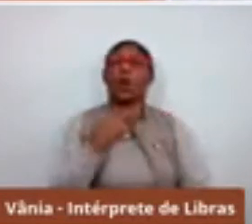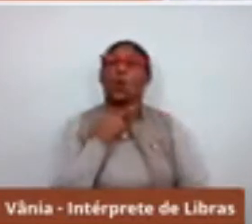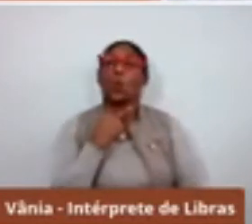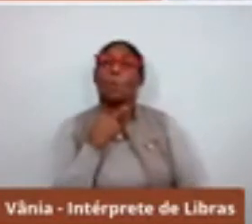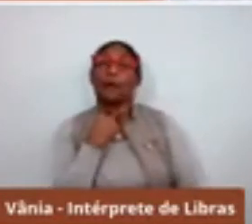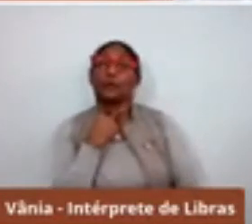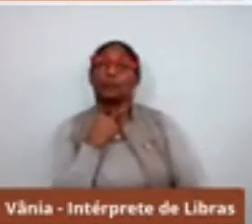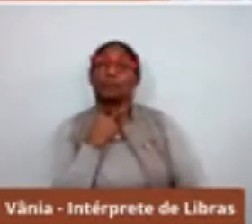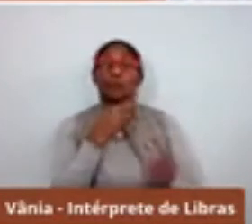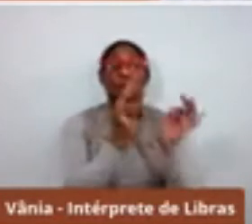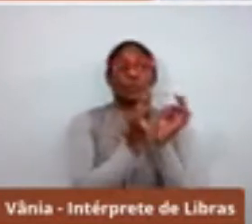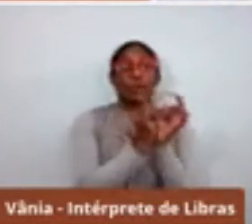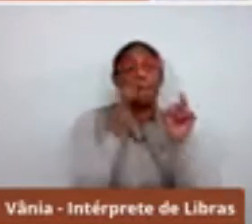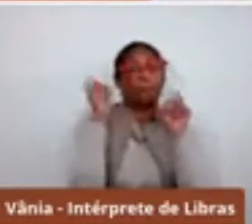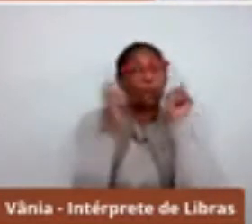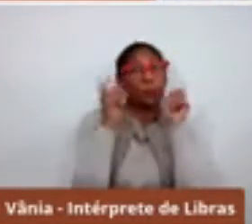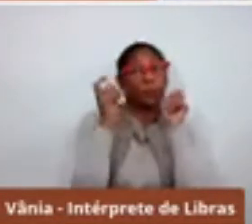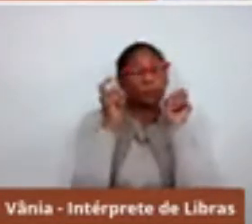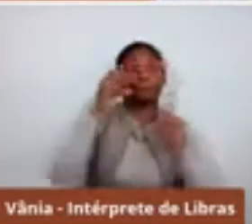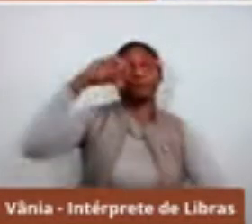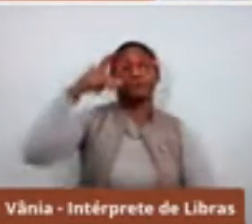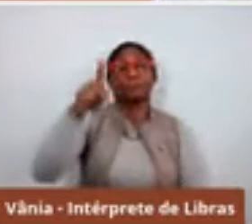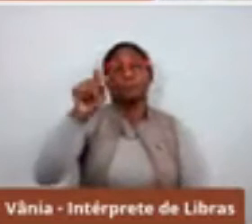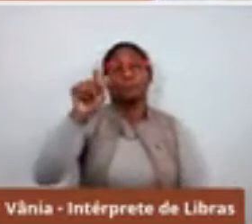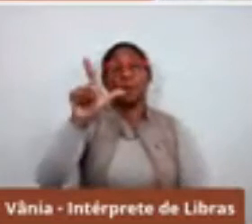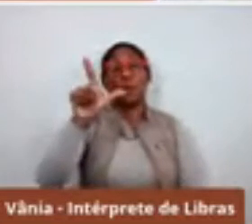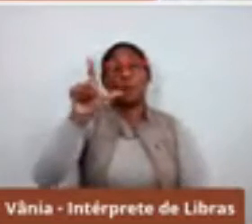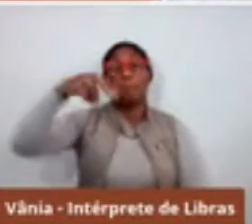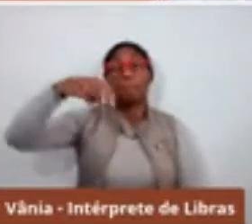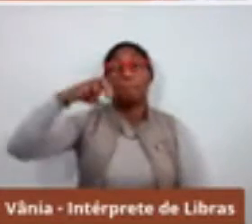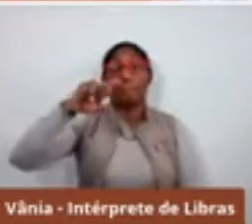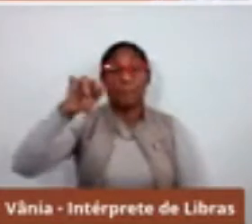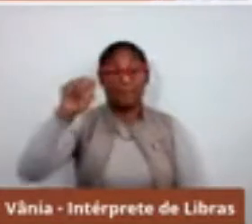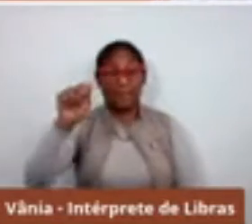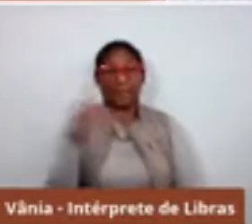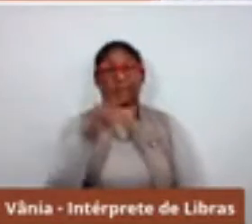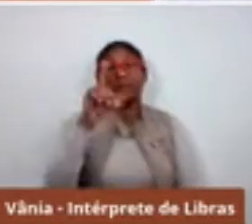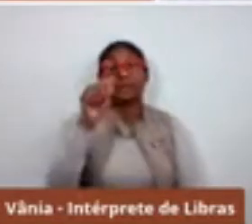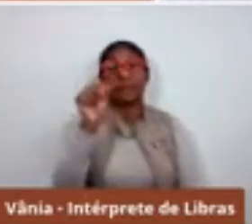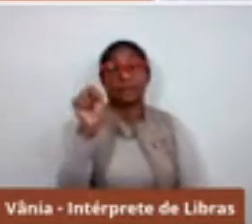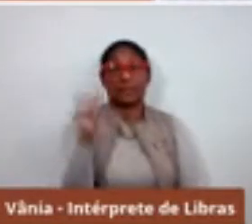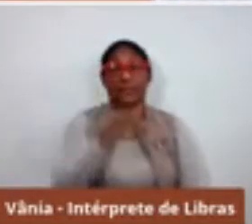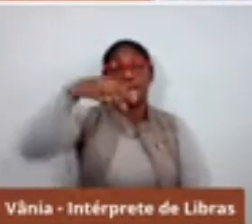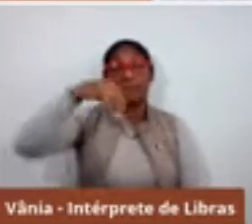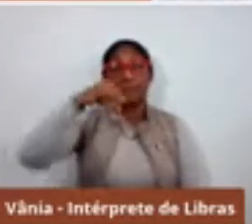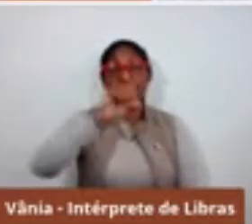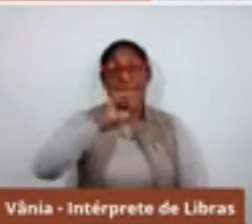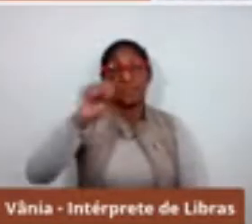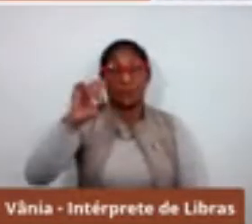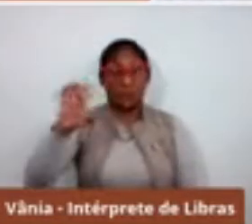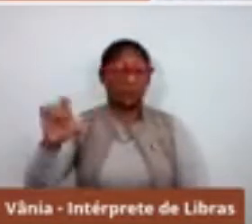Taquara. Palmeira das Missões, né, ela tem uma situação